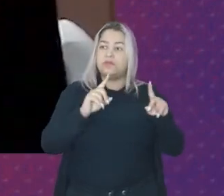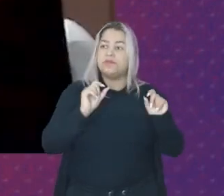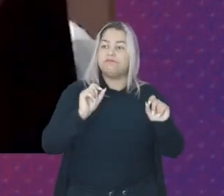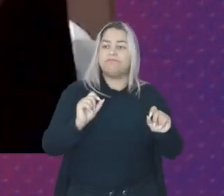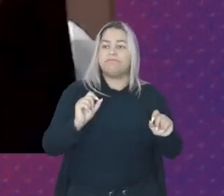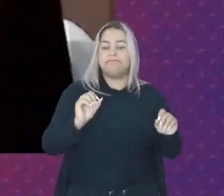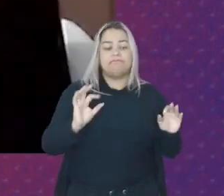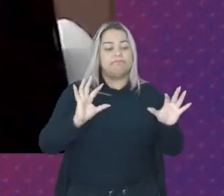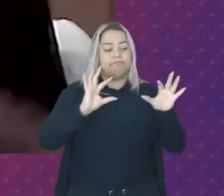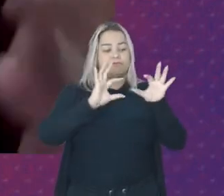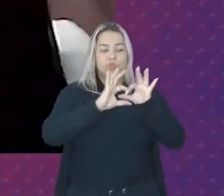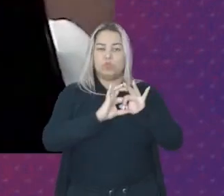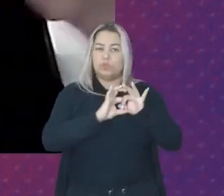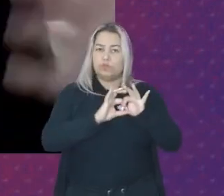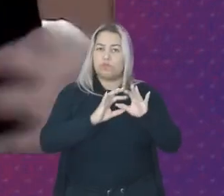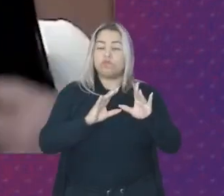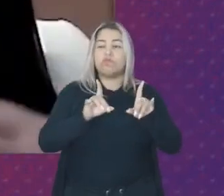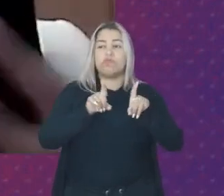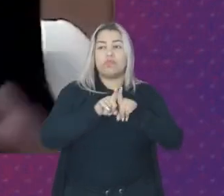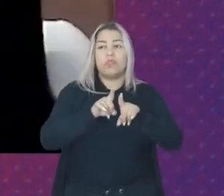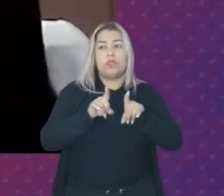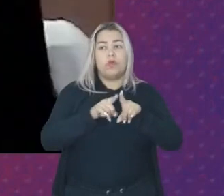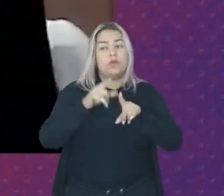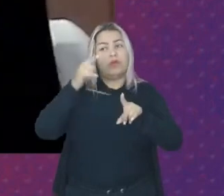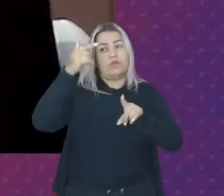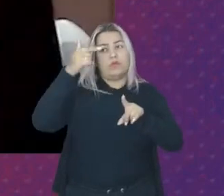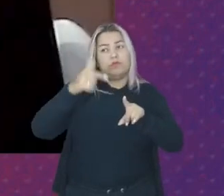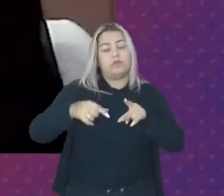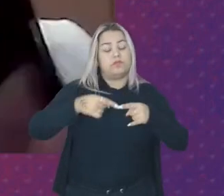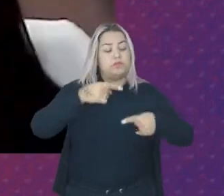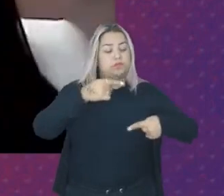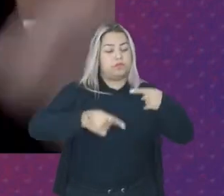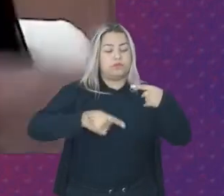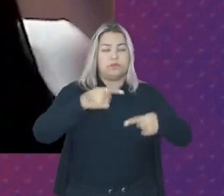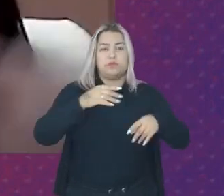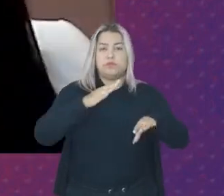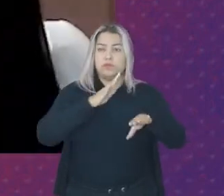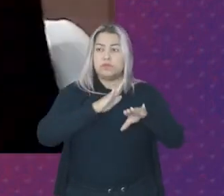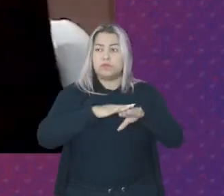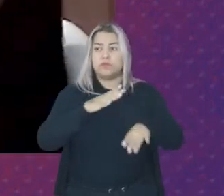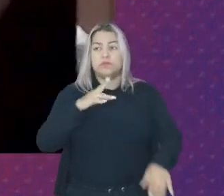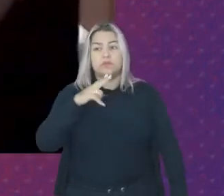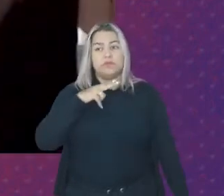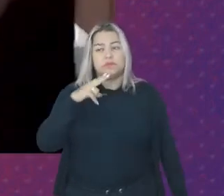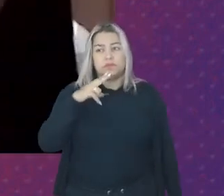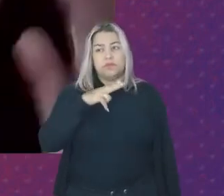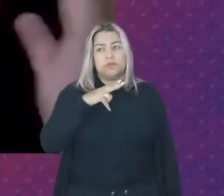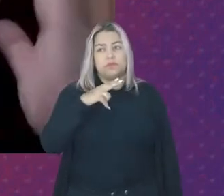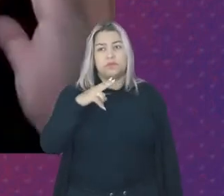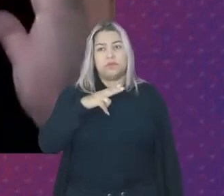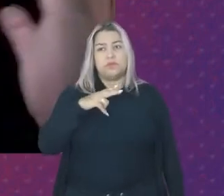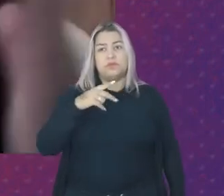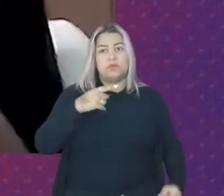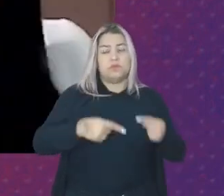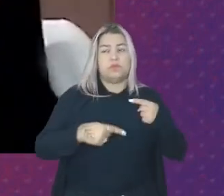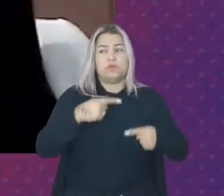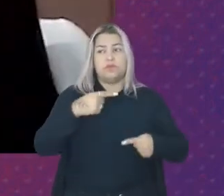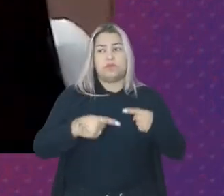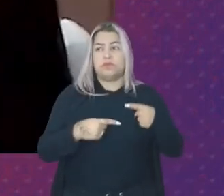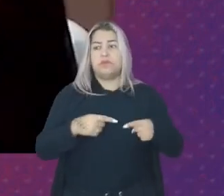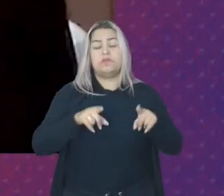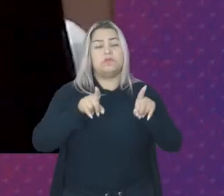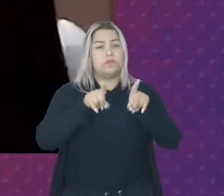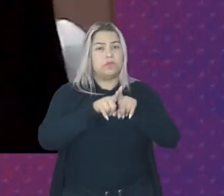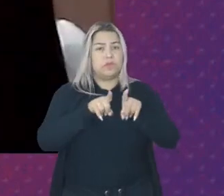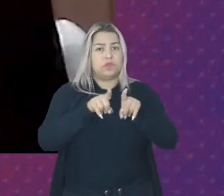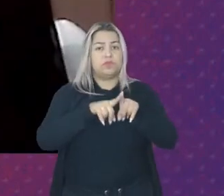a se conectar através de uma outra dinâmica mais pessoal, e a partir daí vocês foram dialogar a